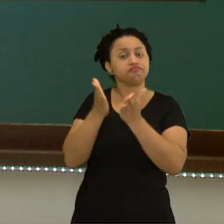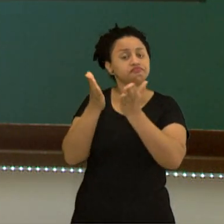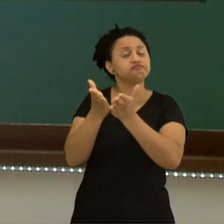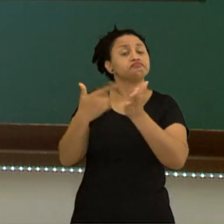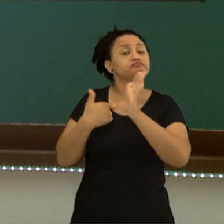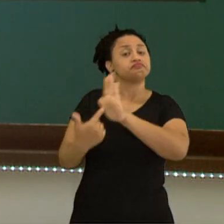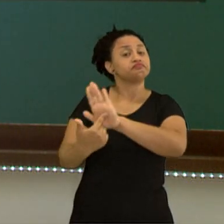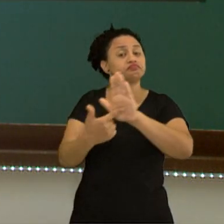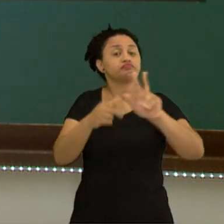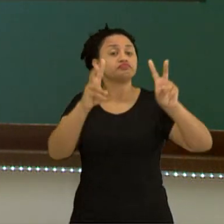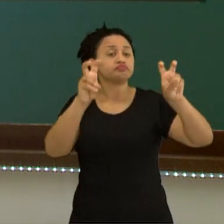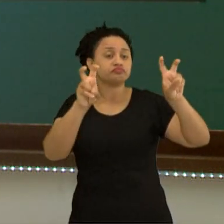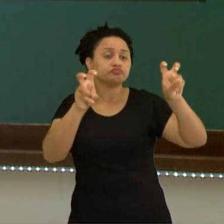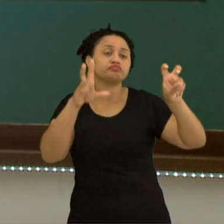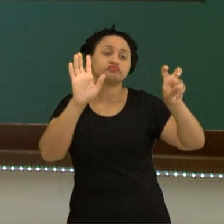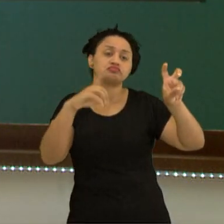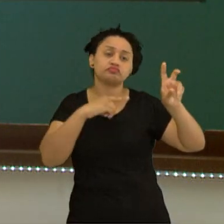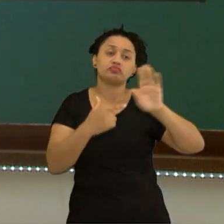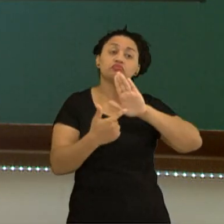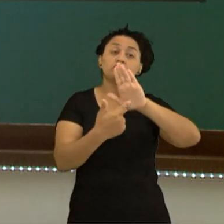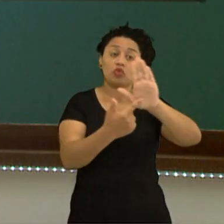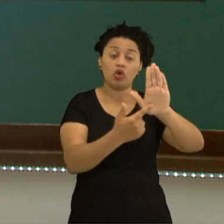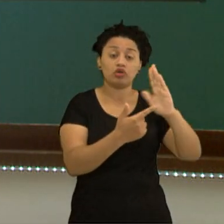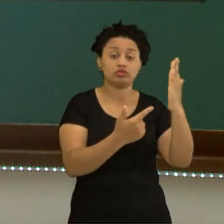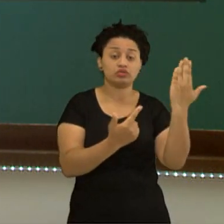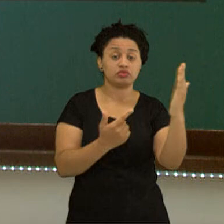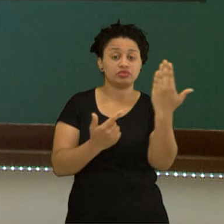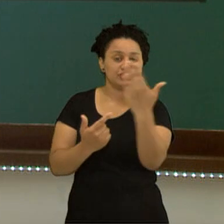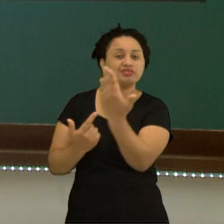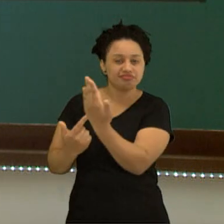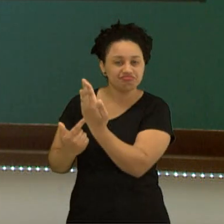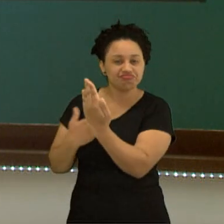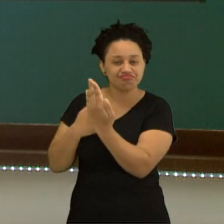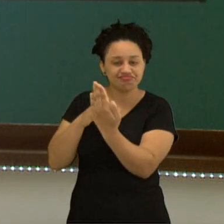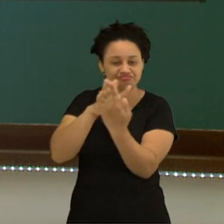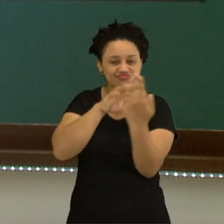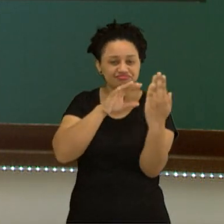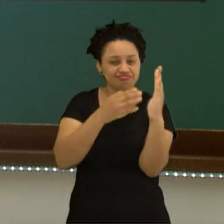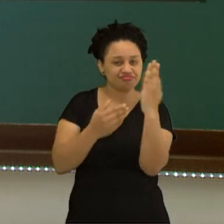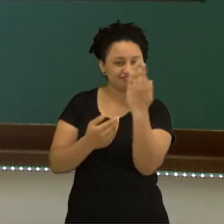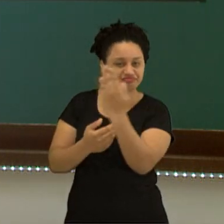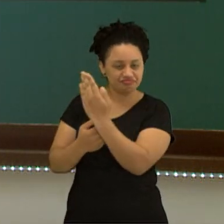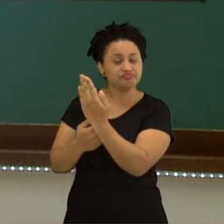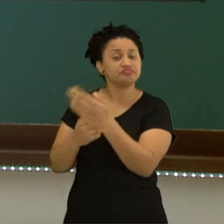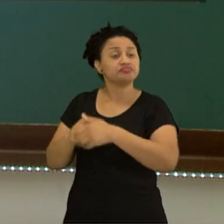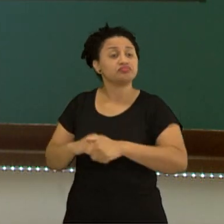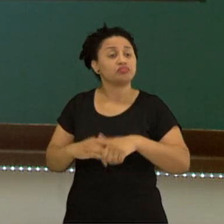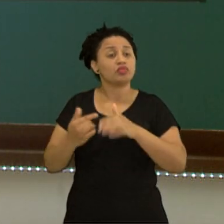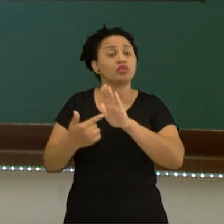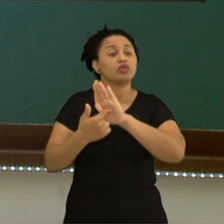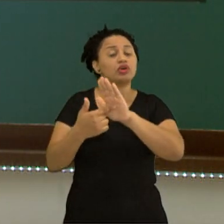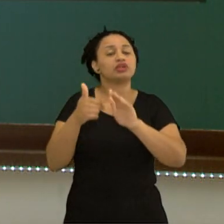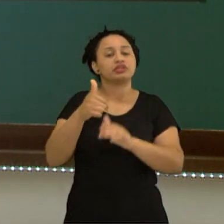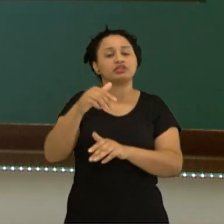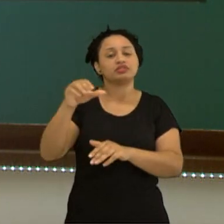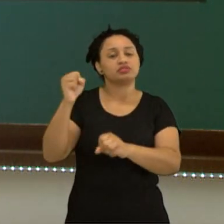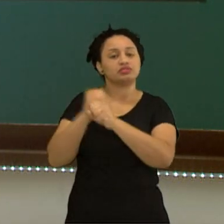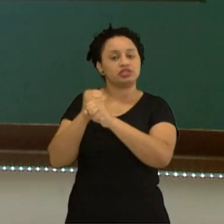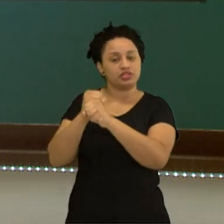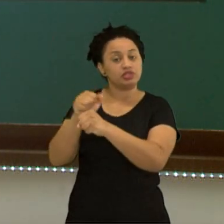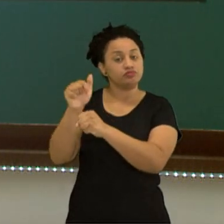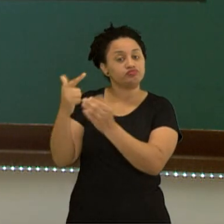menciona isso no título, já faz uma antecipação dessa temática. Então ela aborda a questão dos 150 anos de